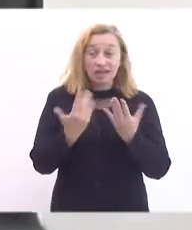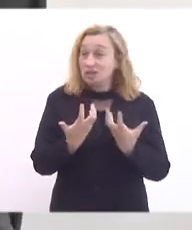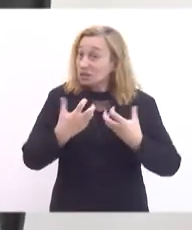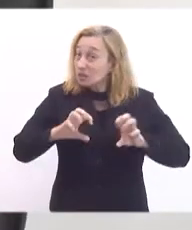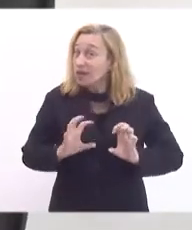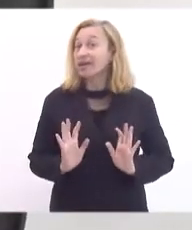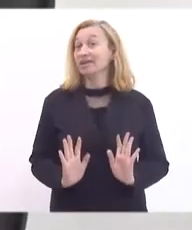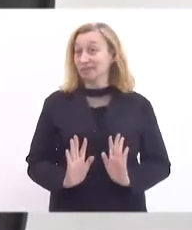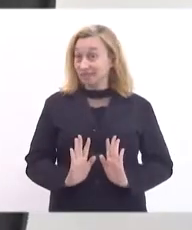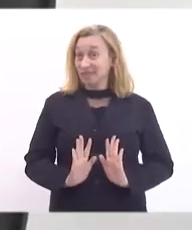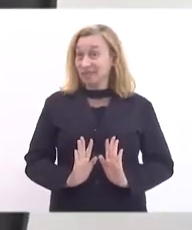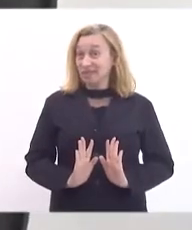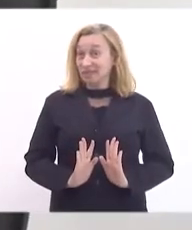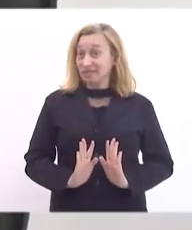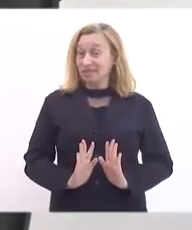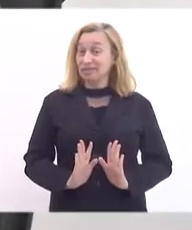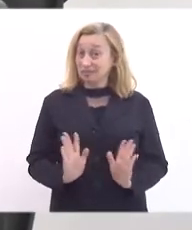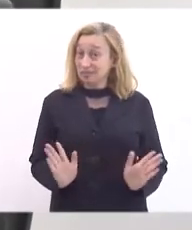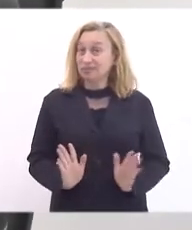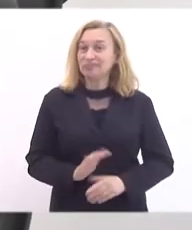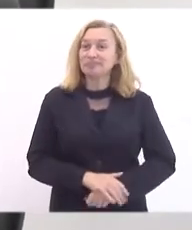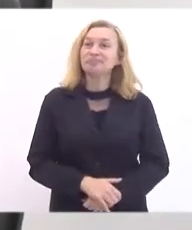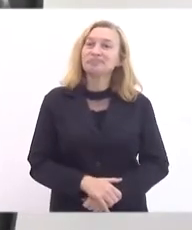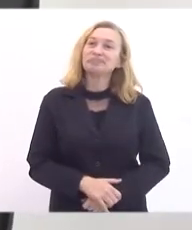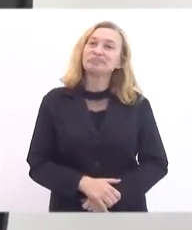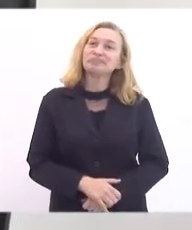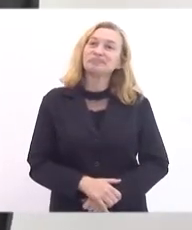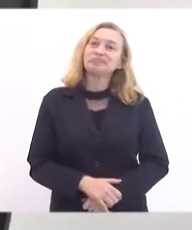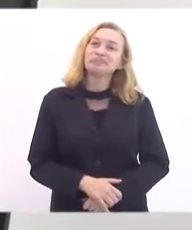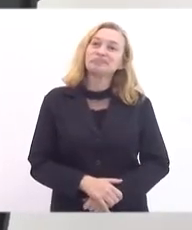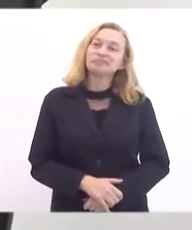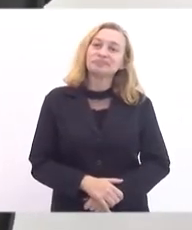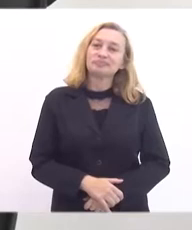queremos sobre hipótese alguma